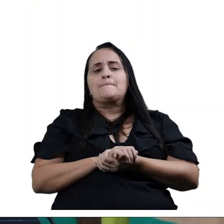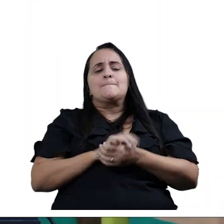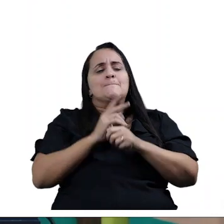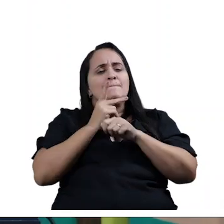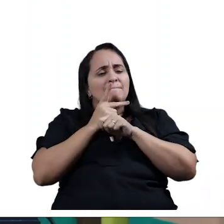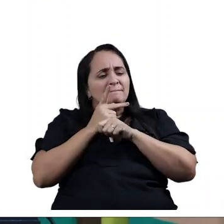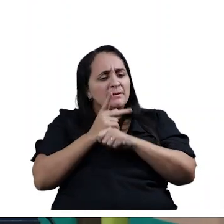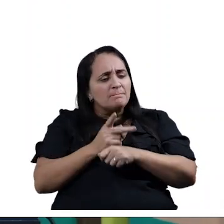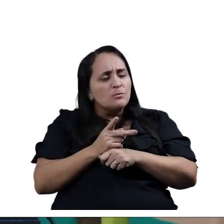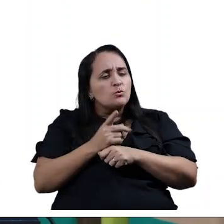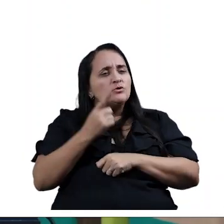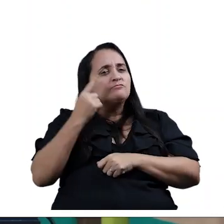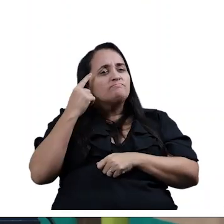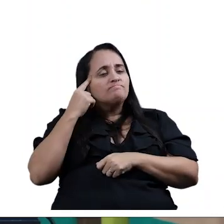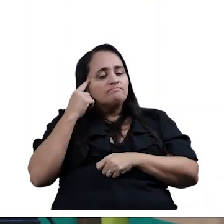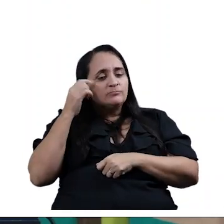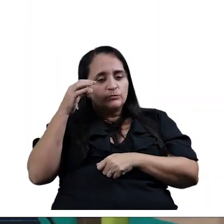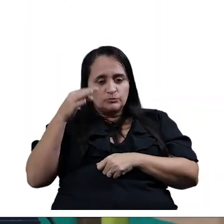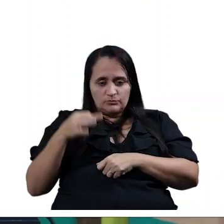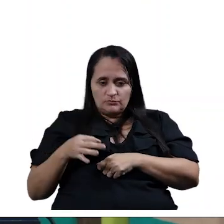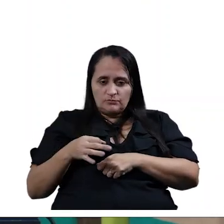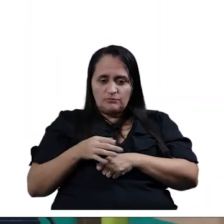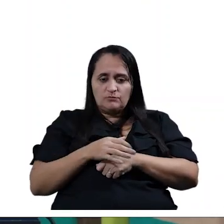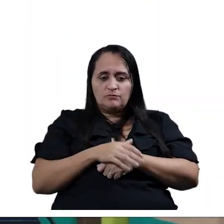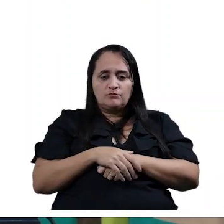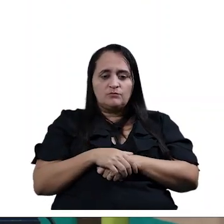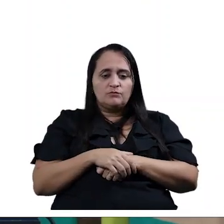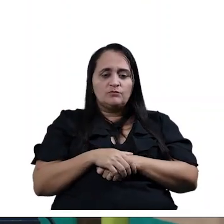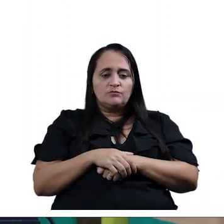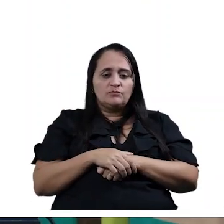mas busque achar a resposta, tá certo?